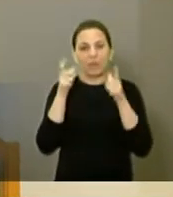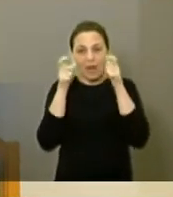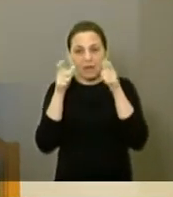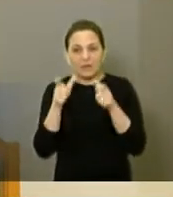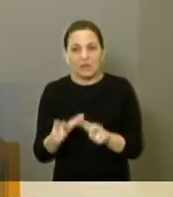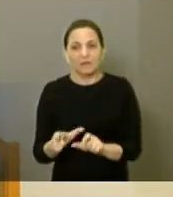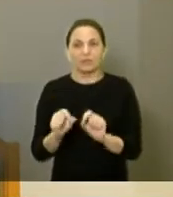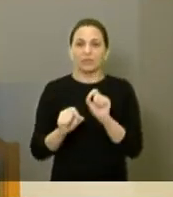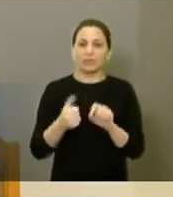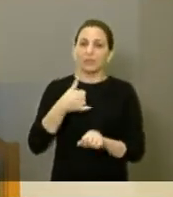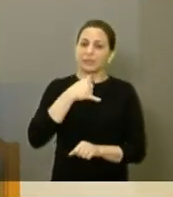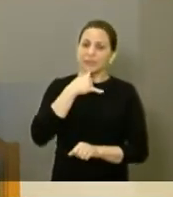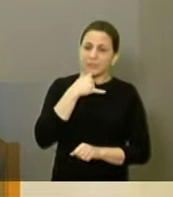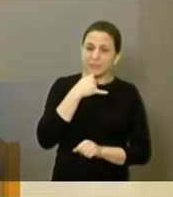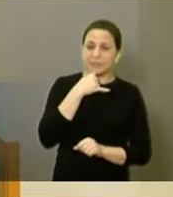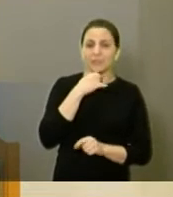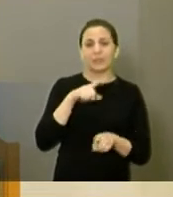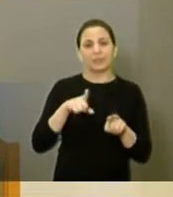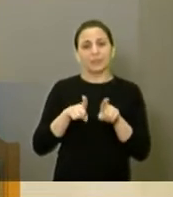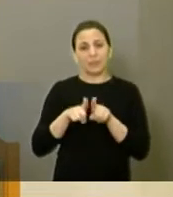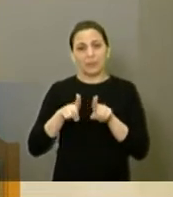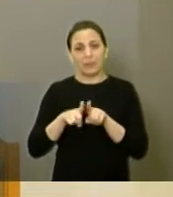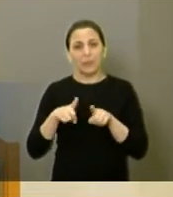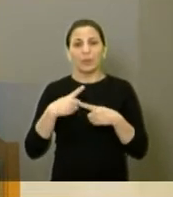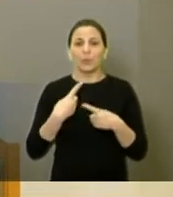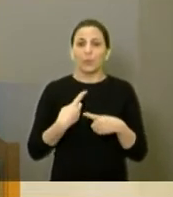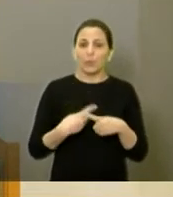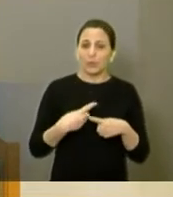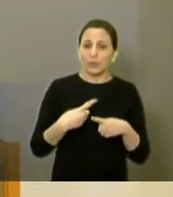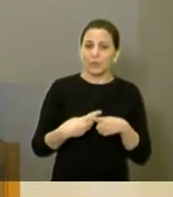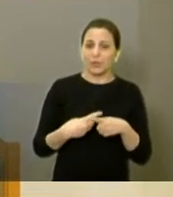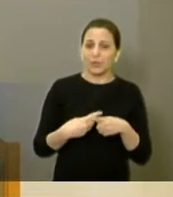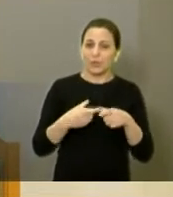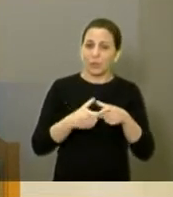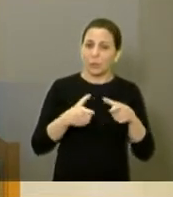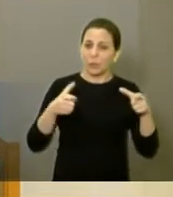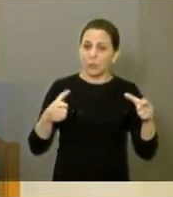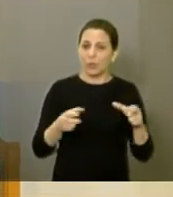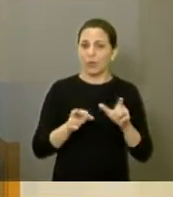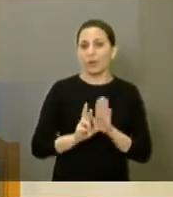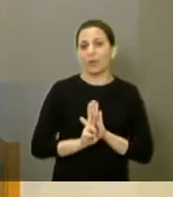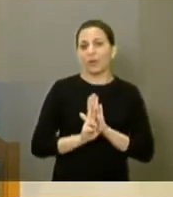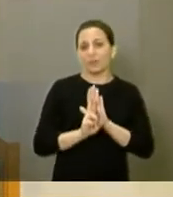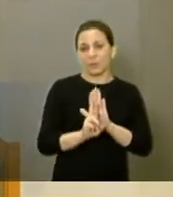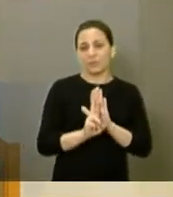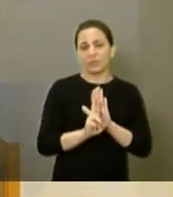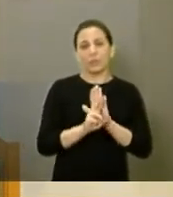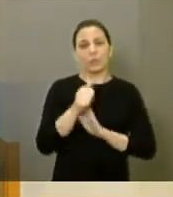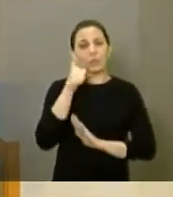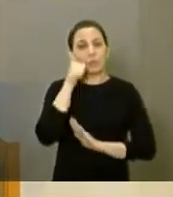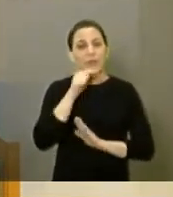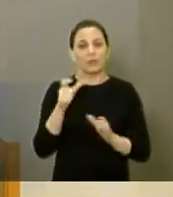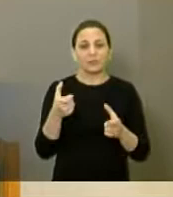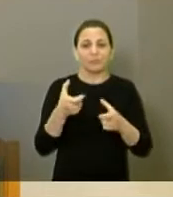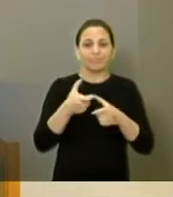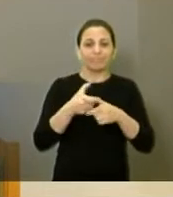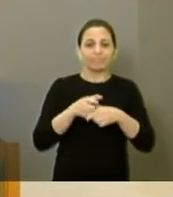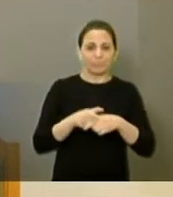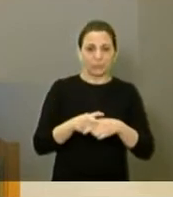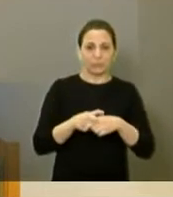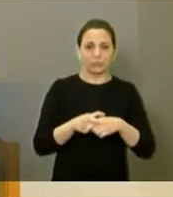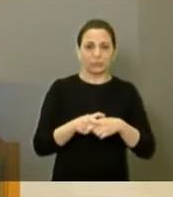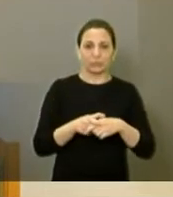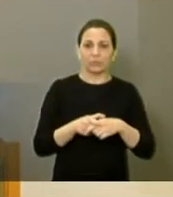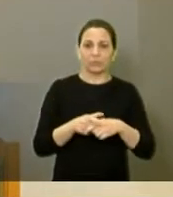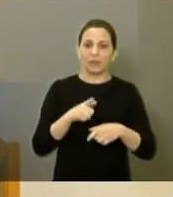quero dizer da minha tristeza porque a gente não só não ampliou a representação de mulheres como a gente diminuiu léda as atuais